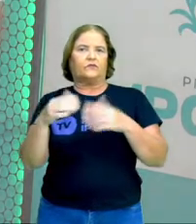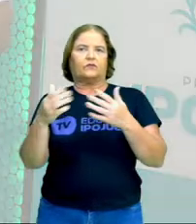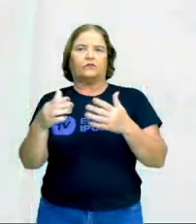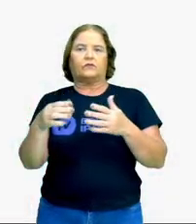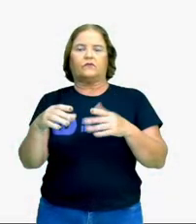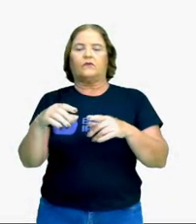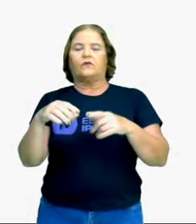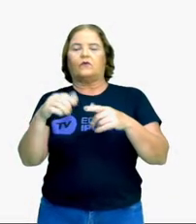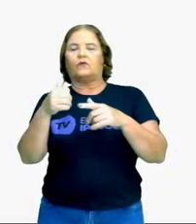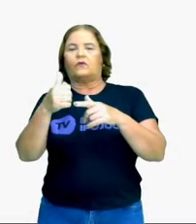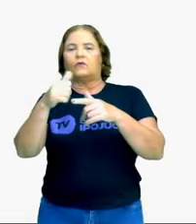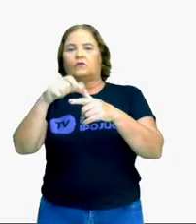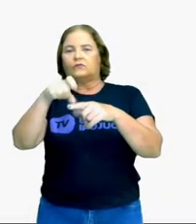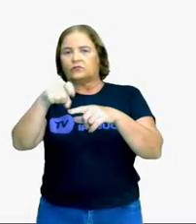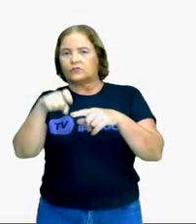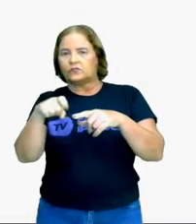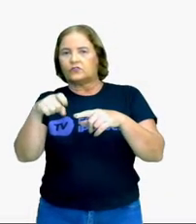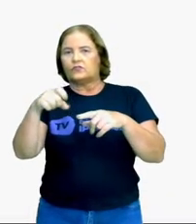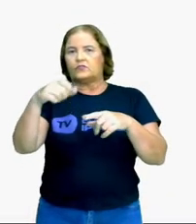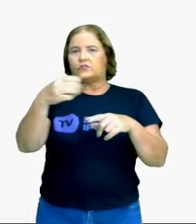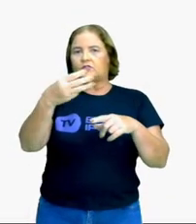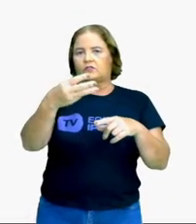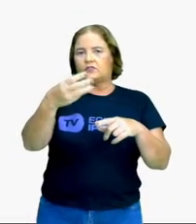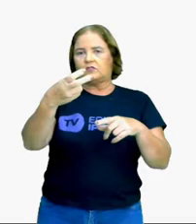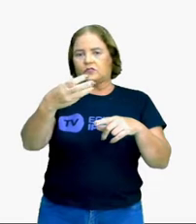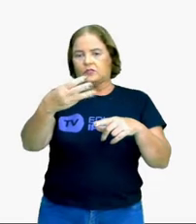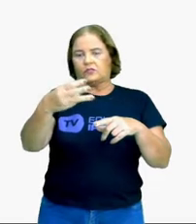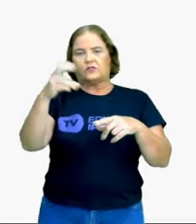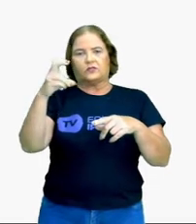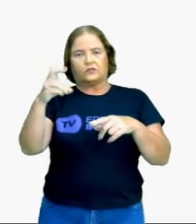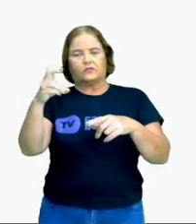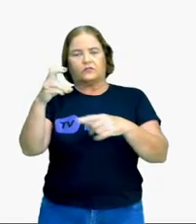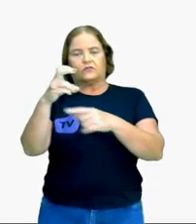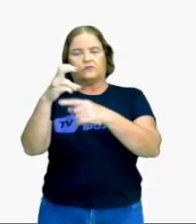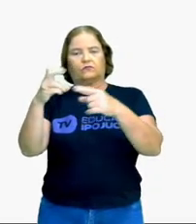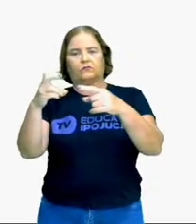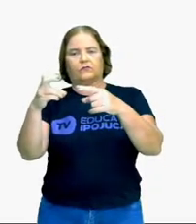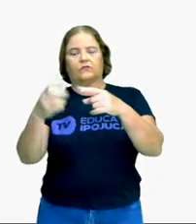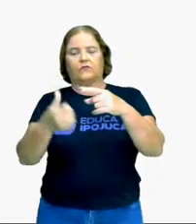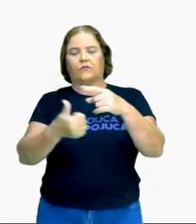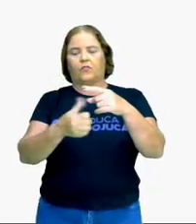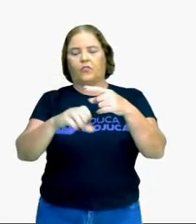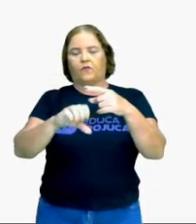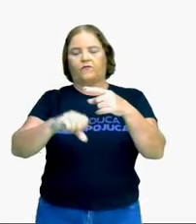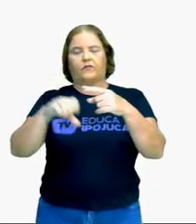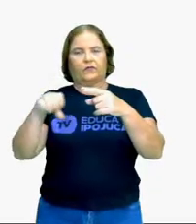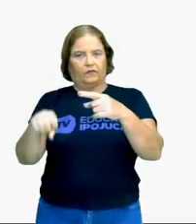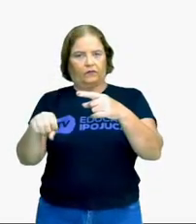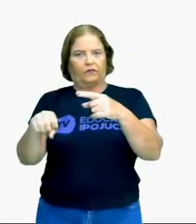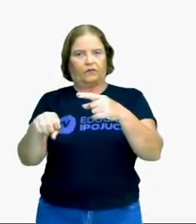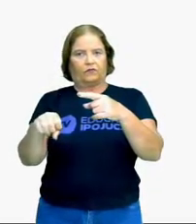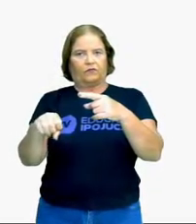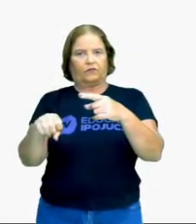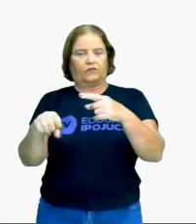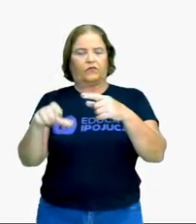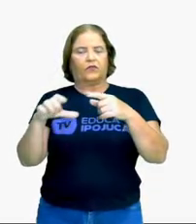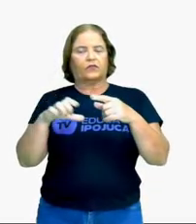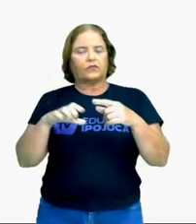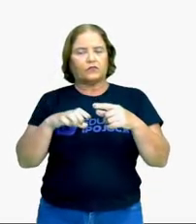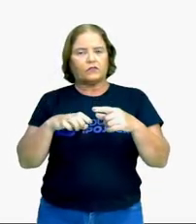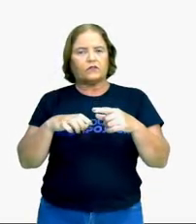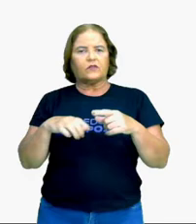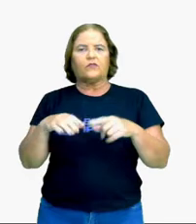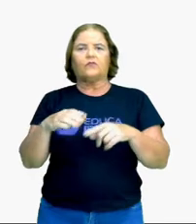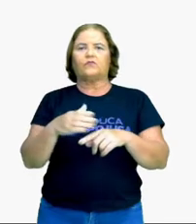35 sobre 99. Mas, professor, é muito complicado assim? Temos um modo